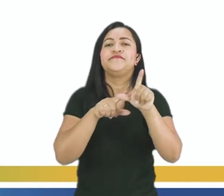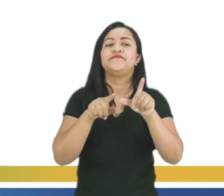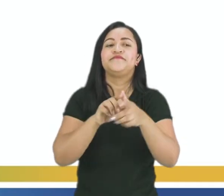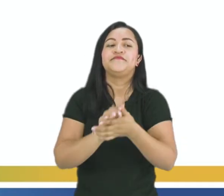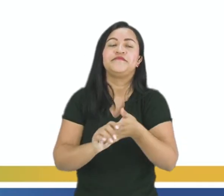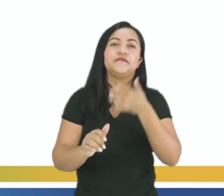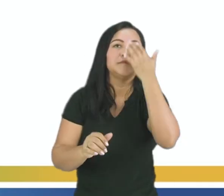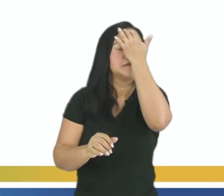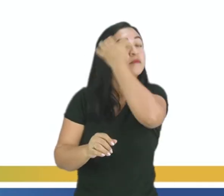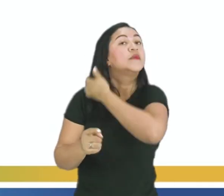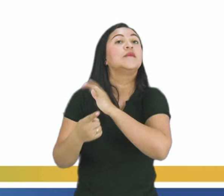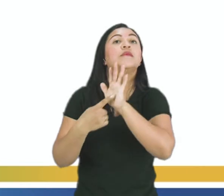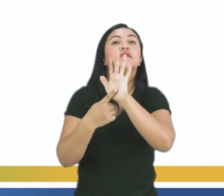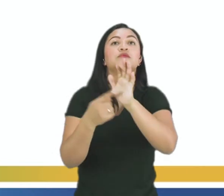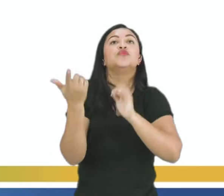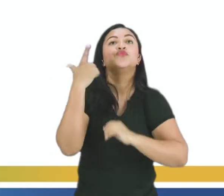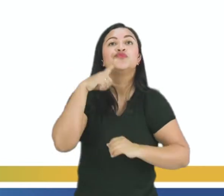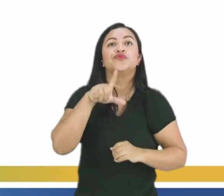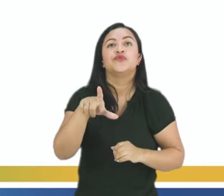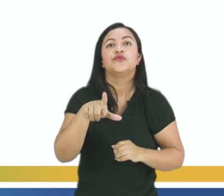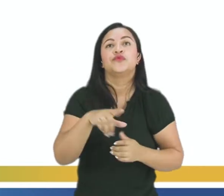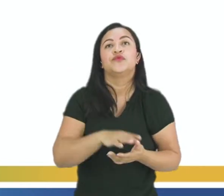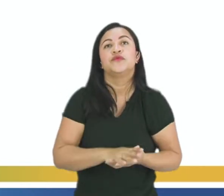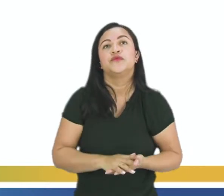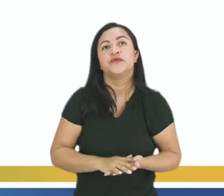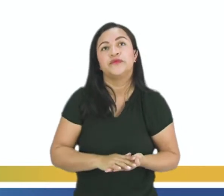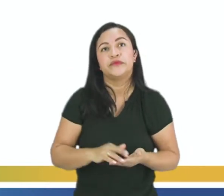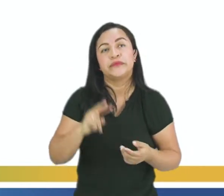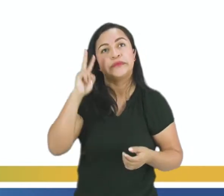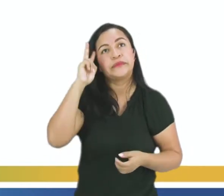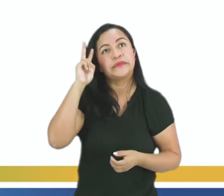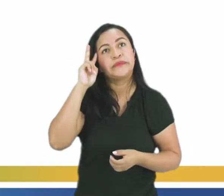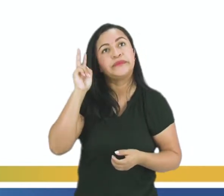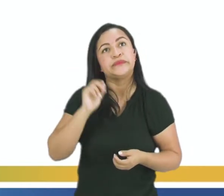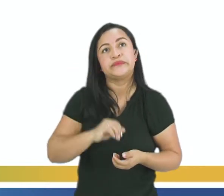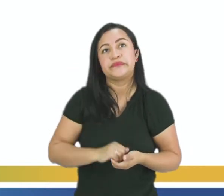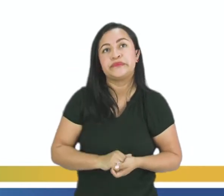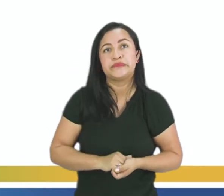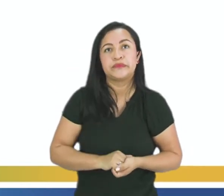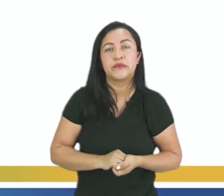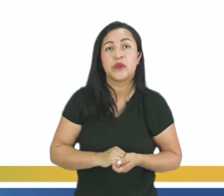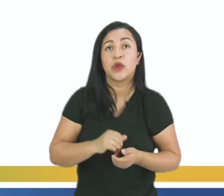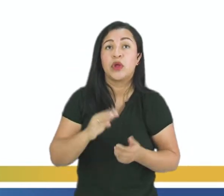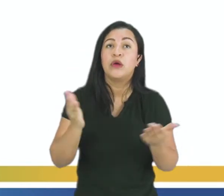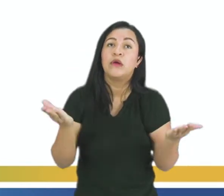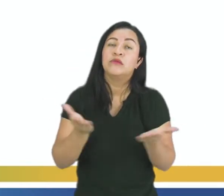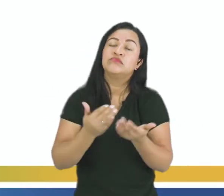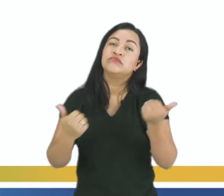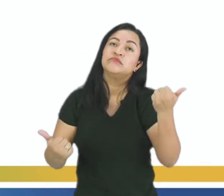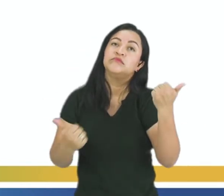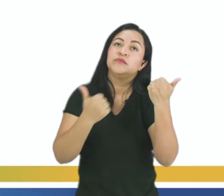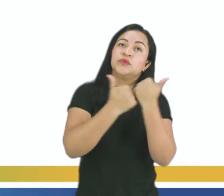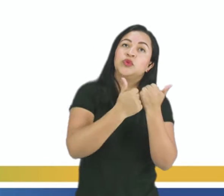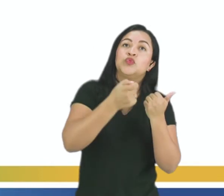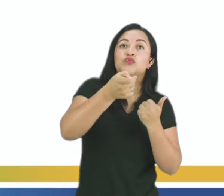novamente o sistema para vocês, para a gente relembrar. Agora, nós vamos substituir o valor de x